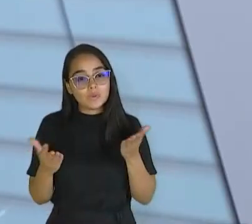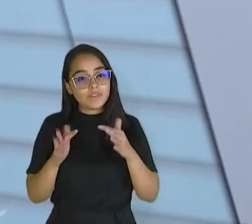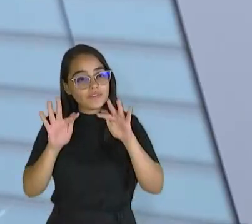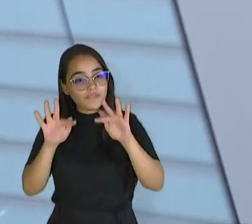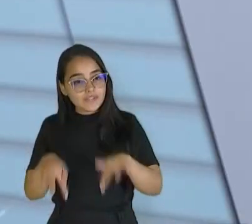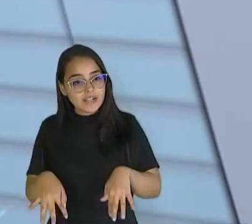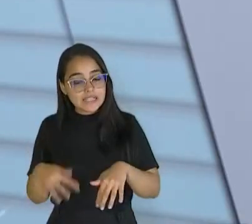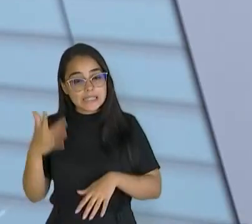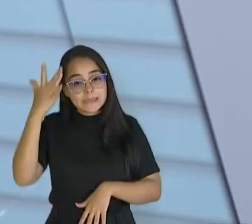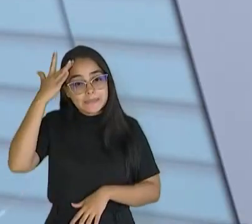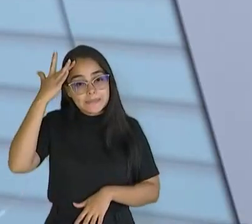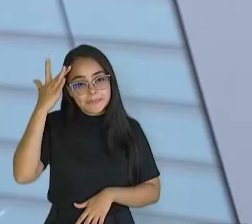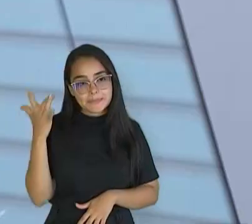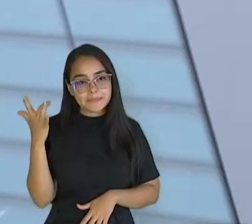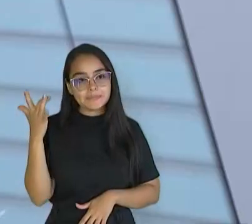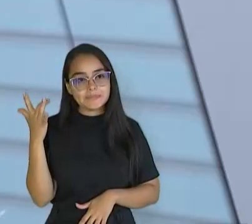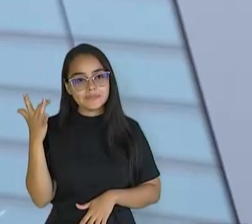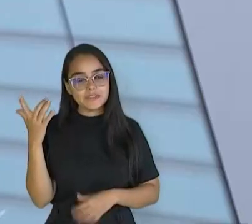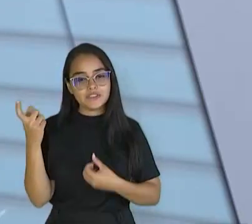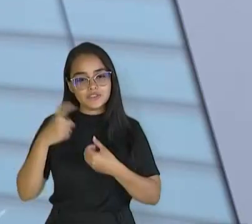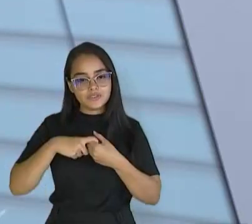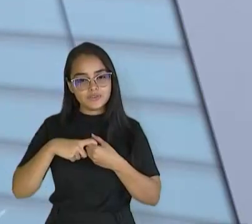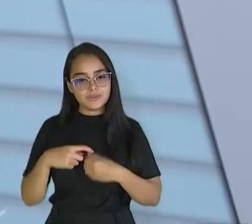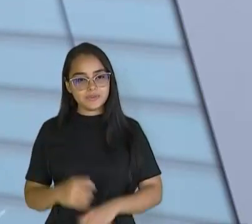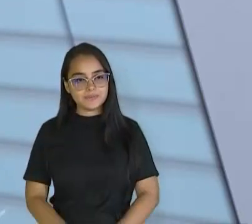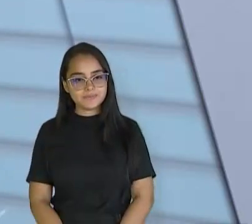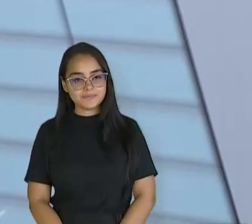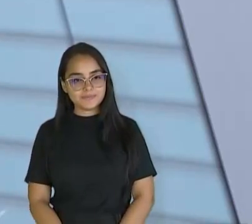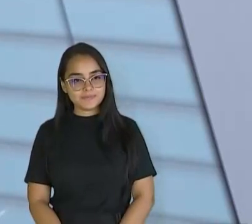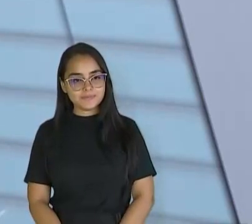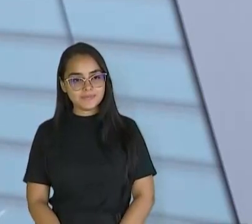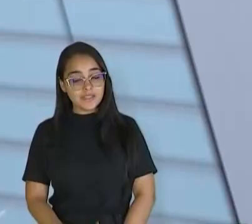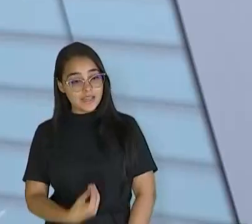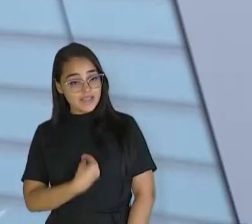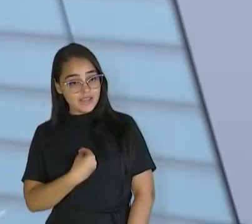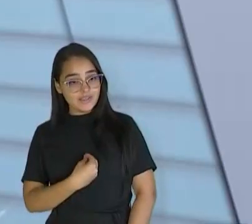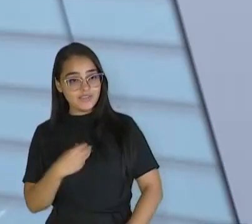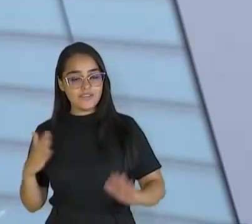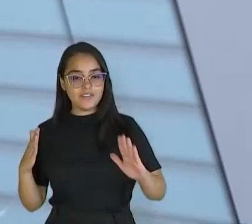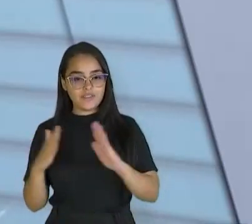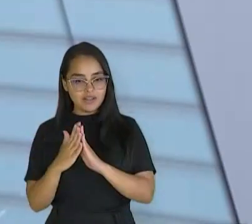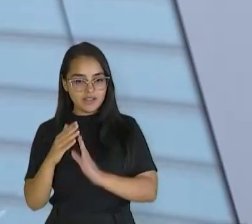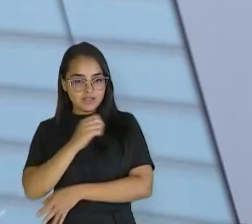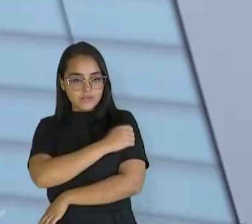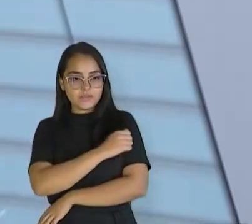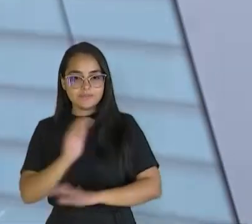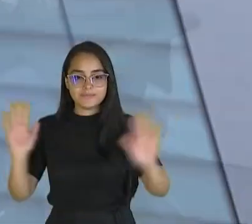Amanhã a gente volta. E viva a Casa do Estudante. Até lá.